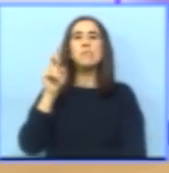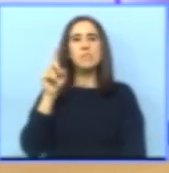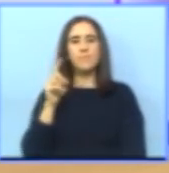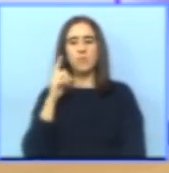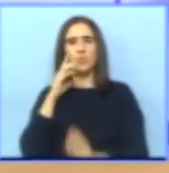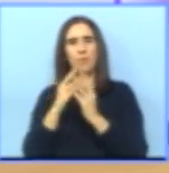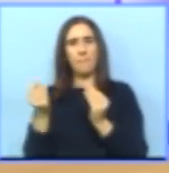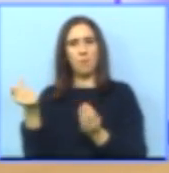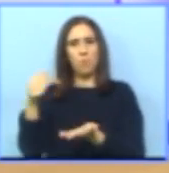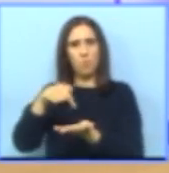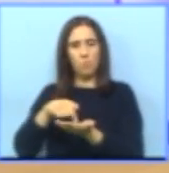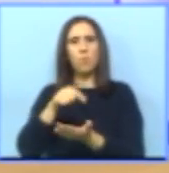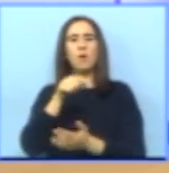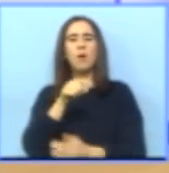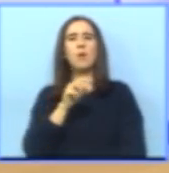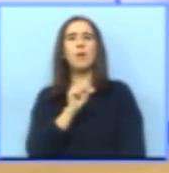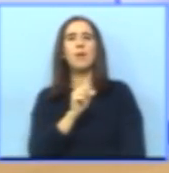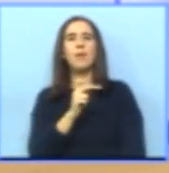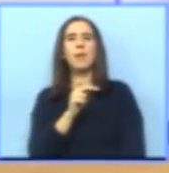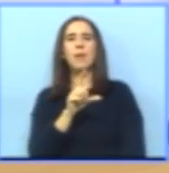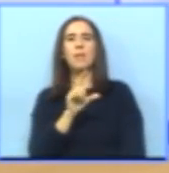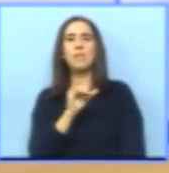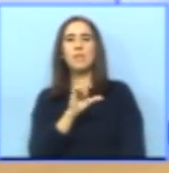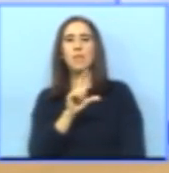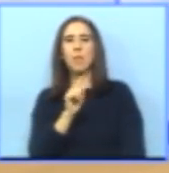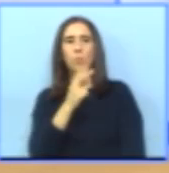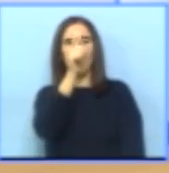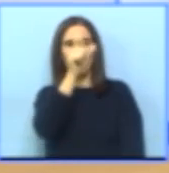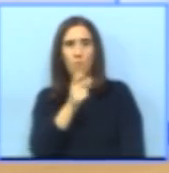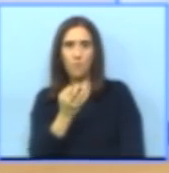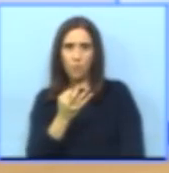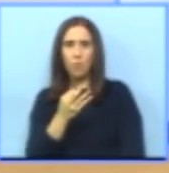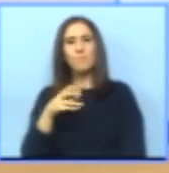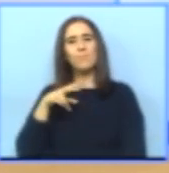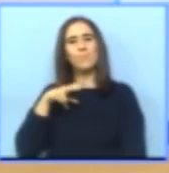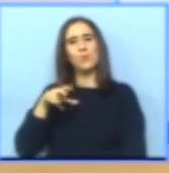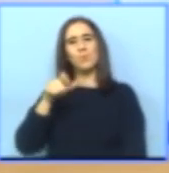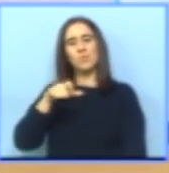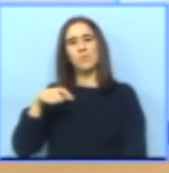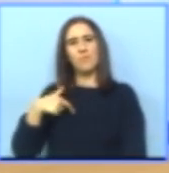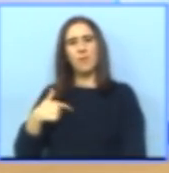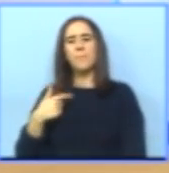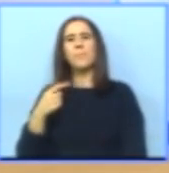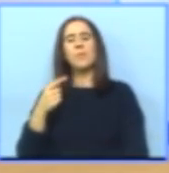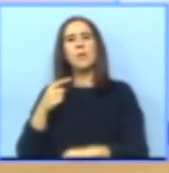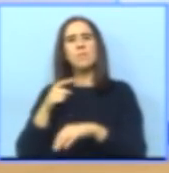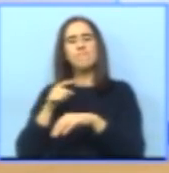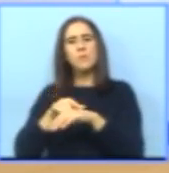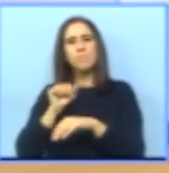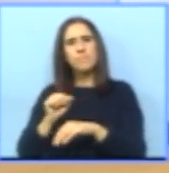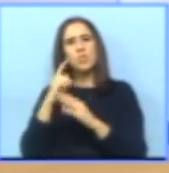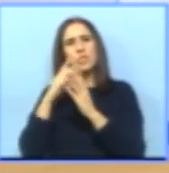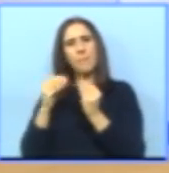de serem usados por Galileu, por via dos portugueses. Os relógios mecânicos chegam ao Japão por via dos portugueses. A